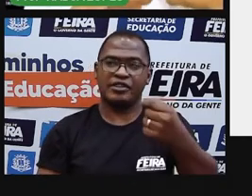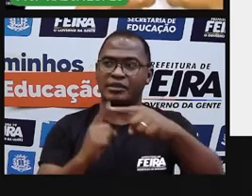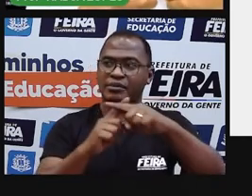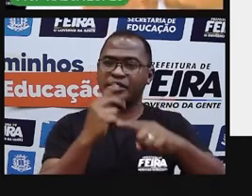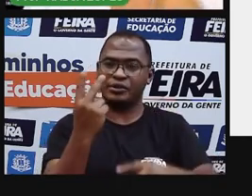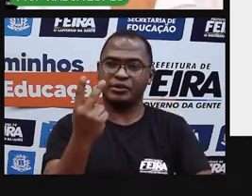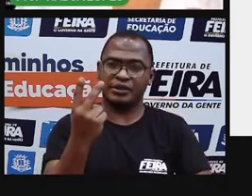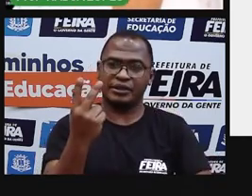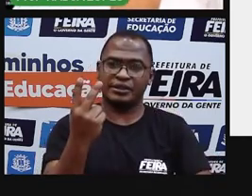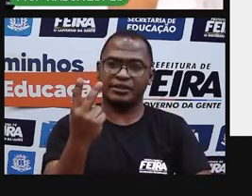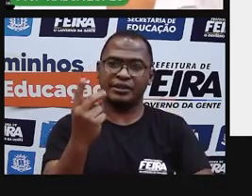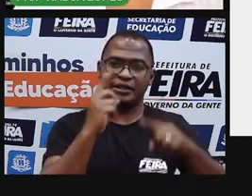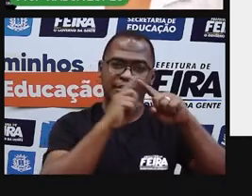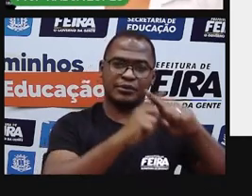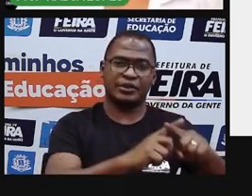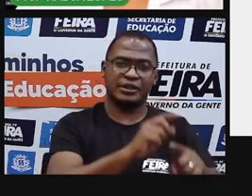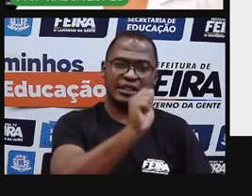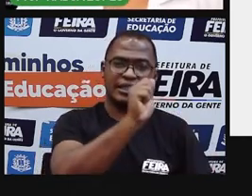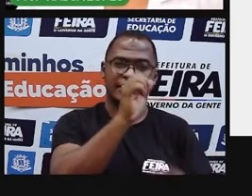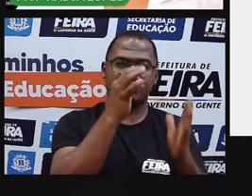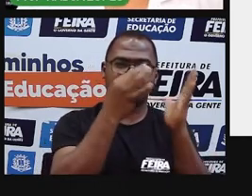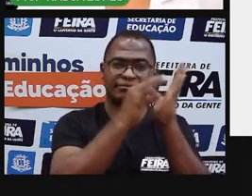a resposta